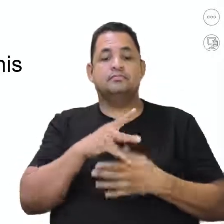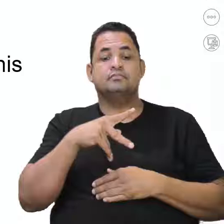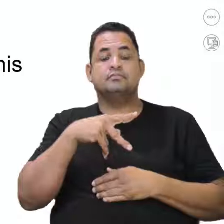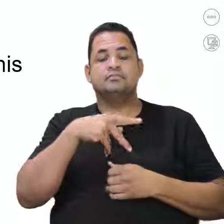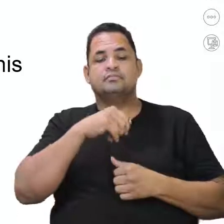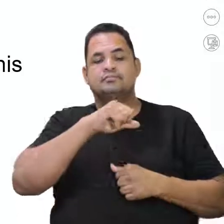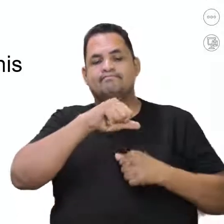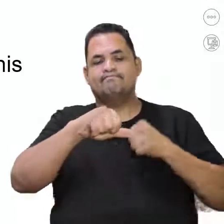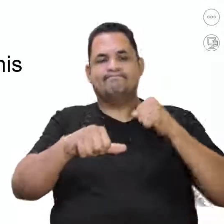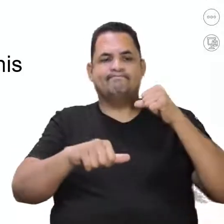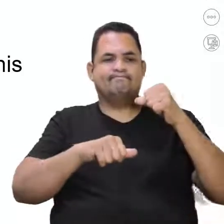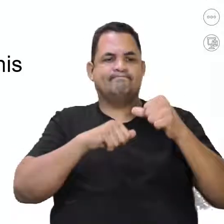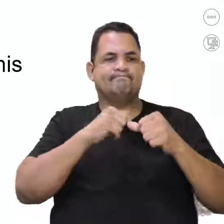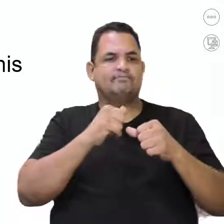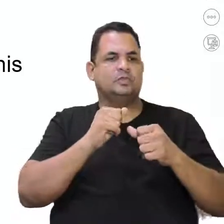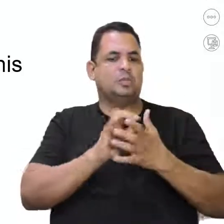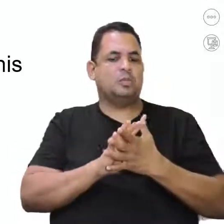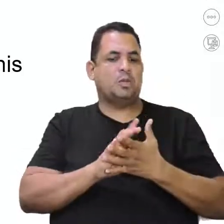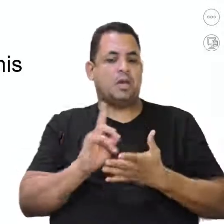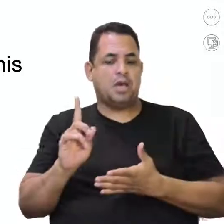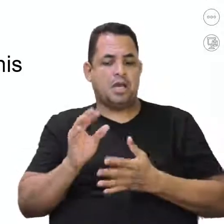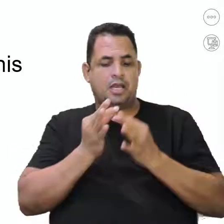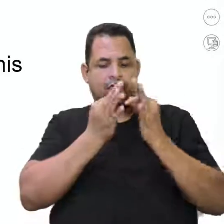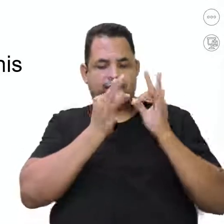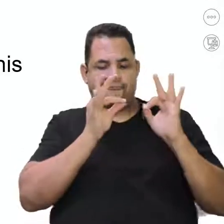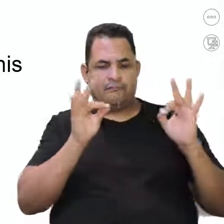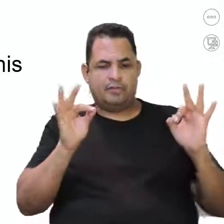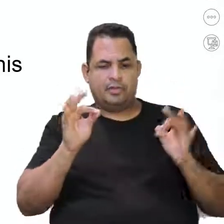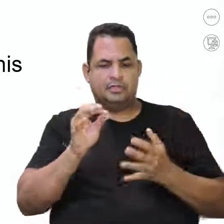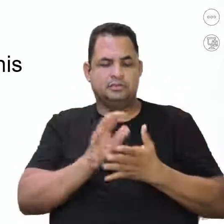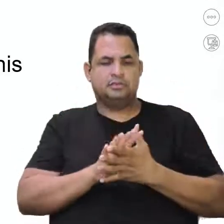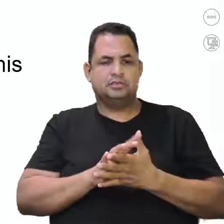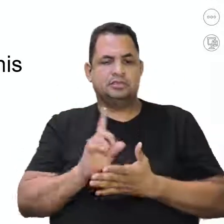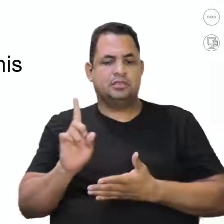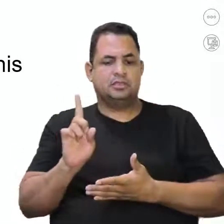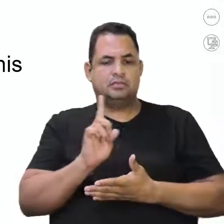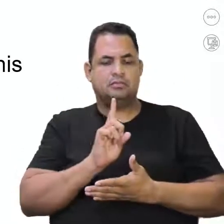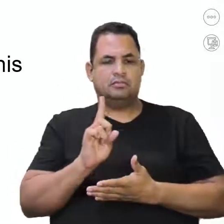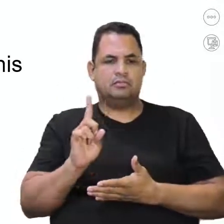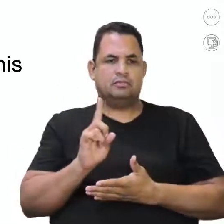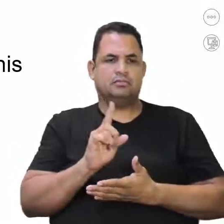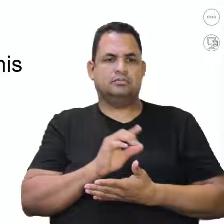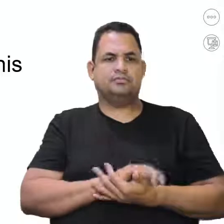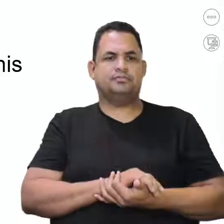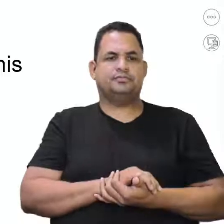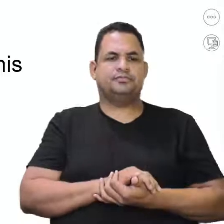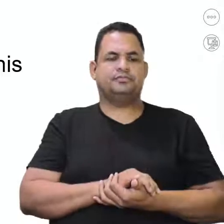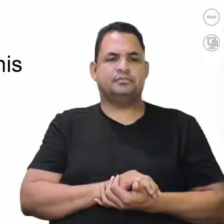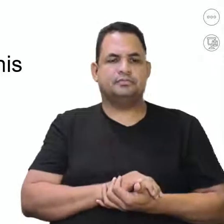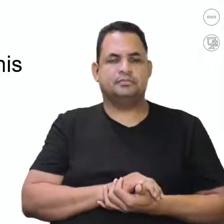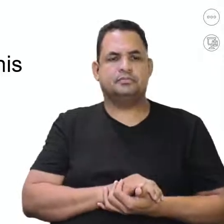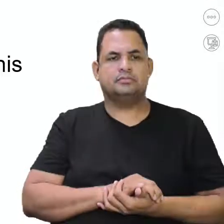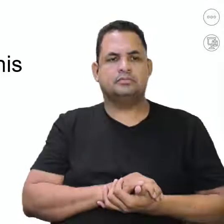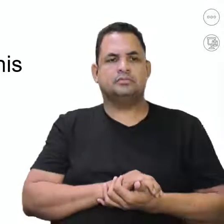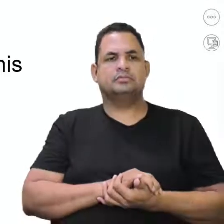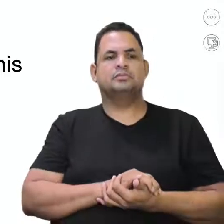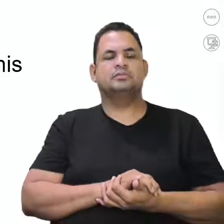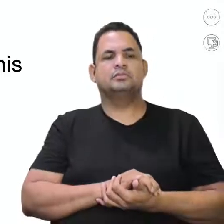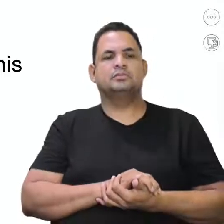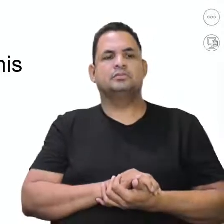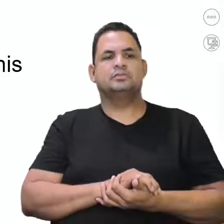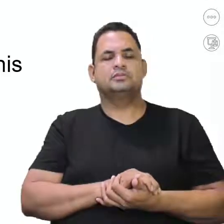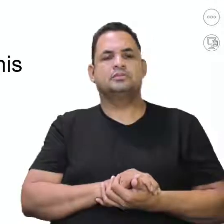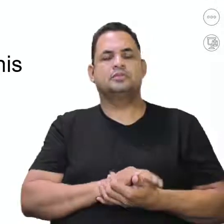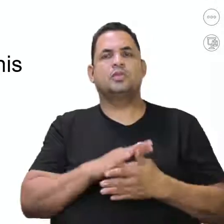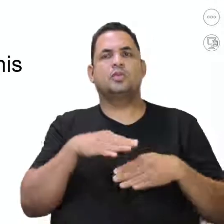afirmativas para torná-las negativas. Talvez não faça sentido para vocês, porque no expressa